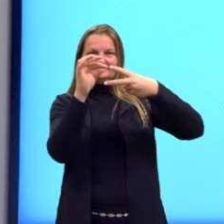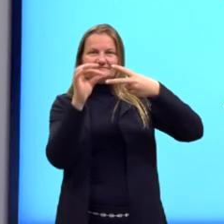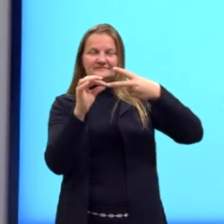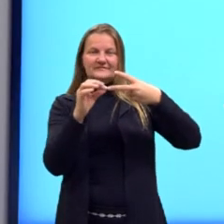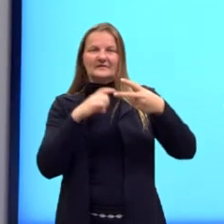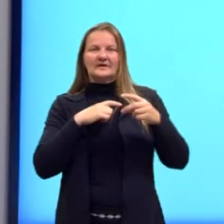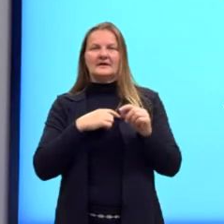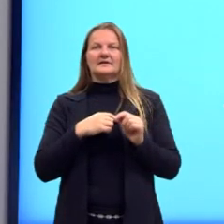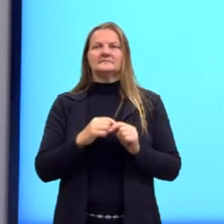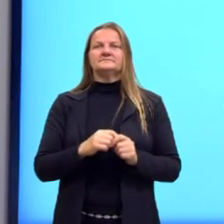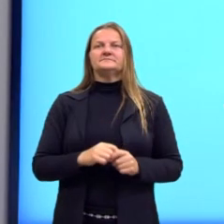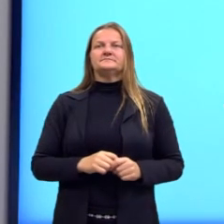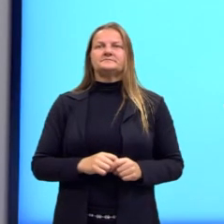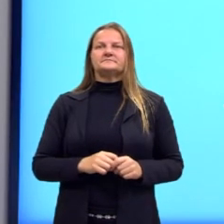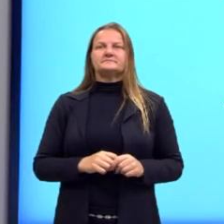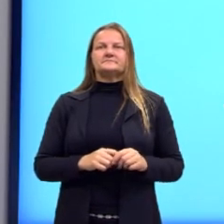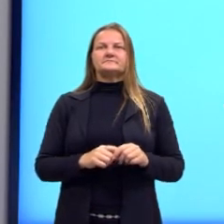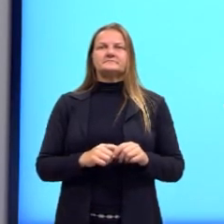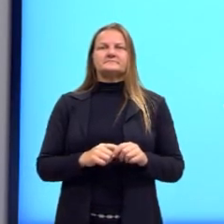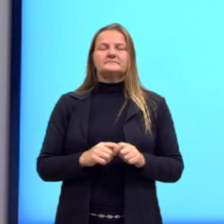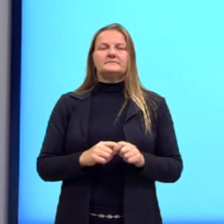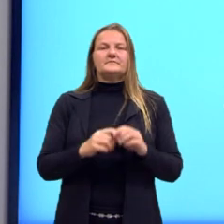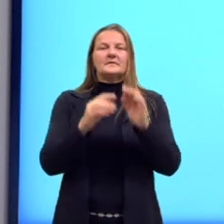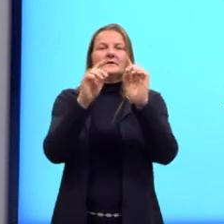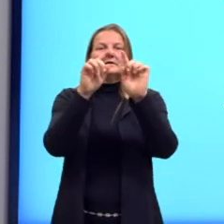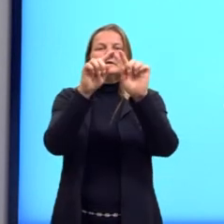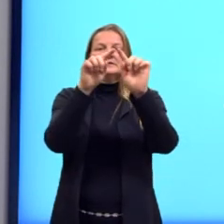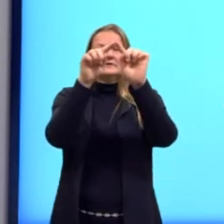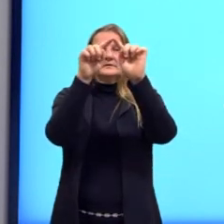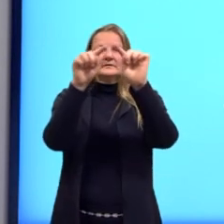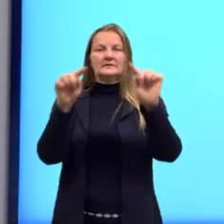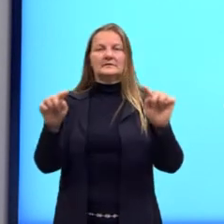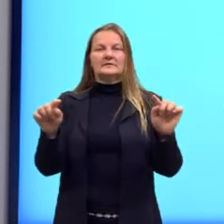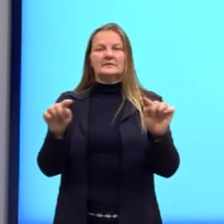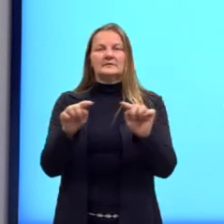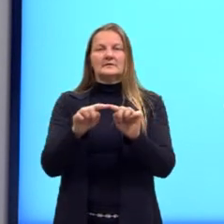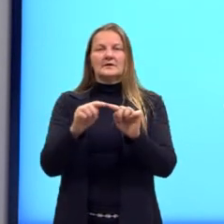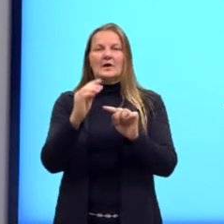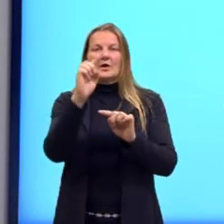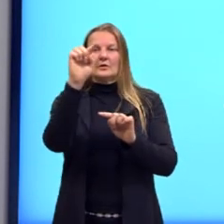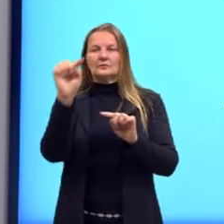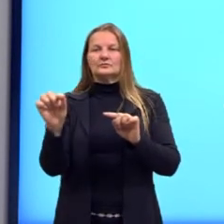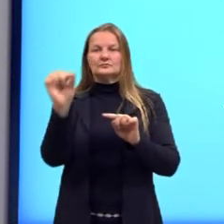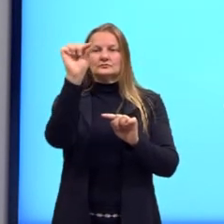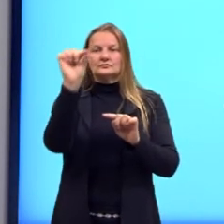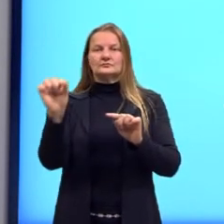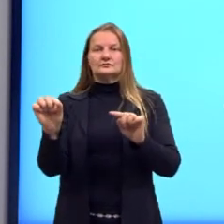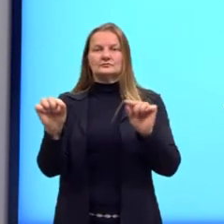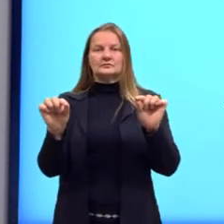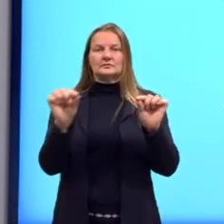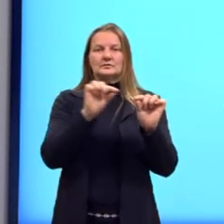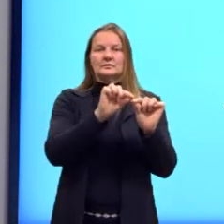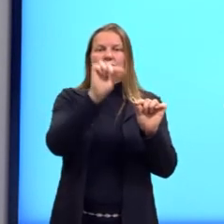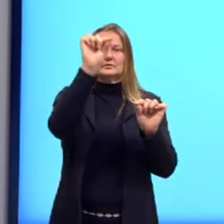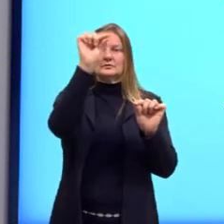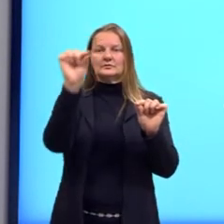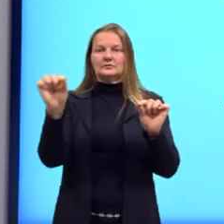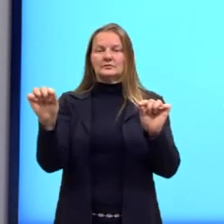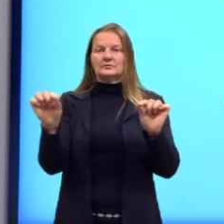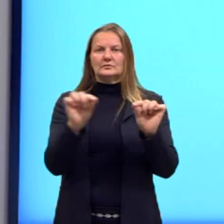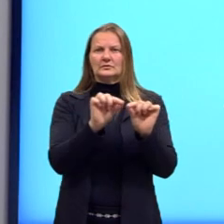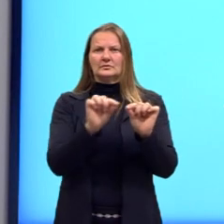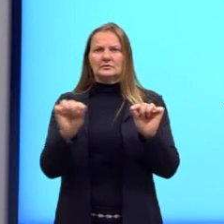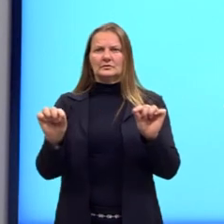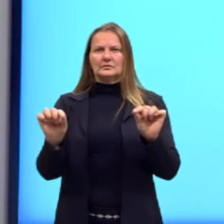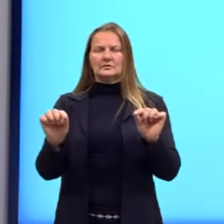nós temos o lado aqui os lados o nosso polígono que são os segmentos de reta que forma o Alê